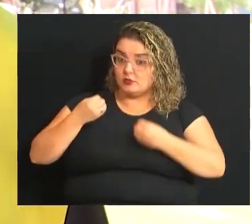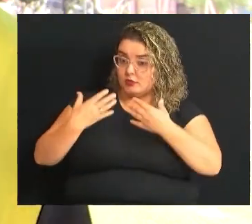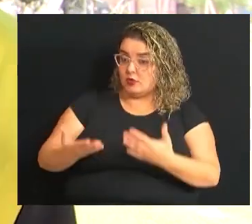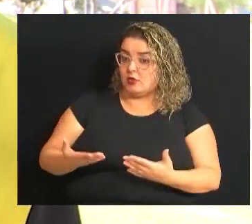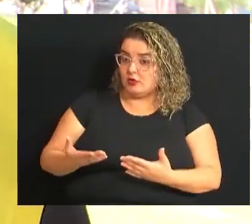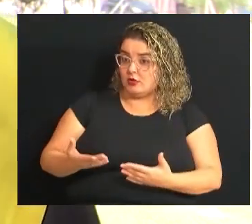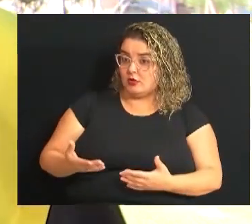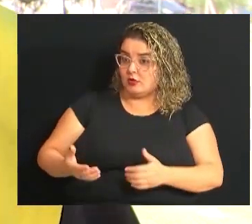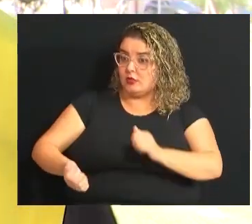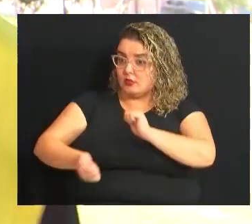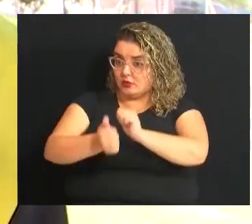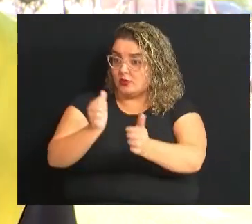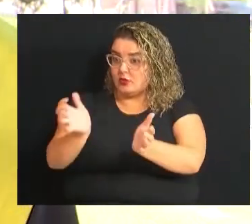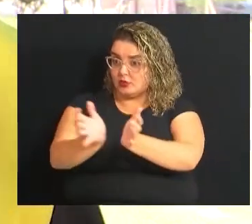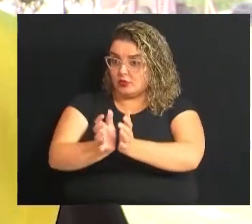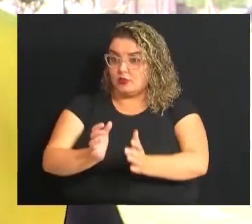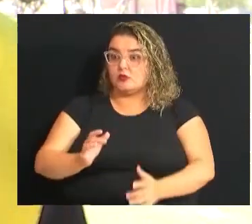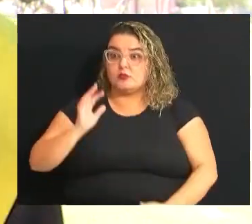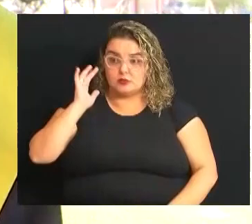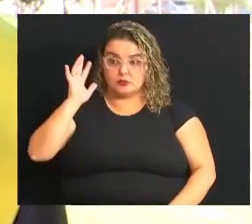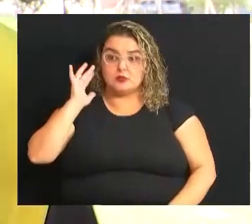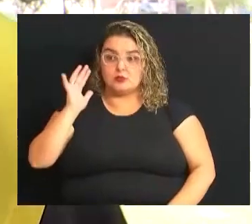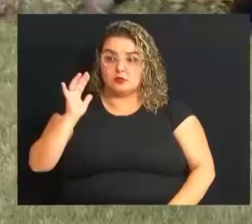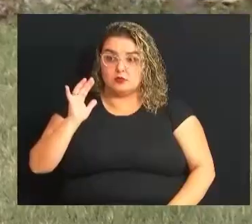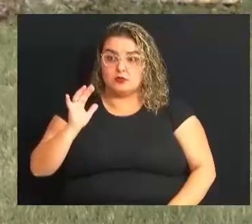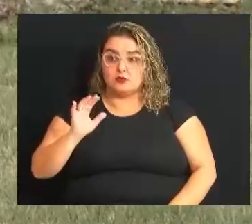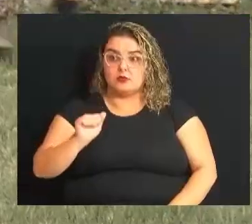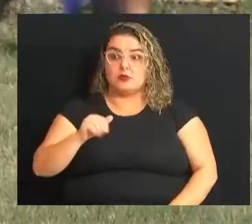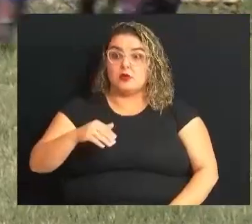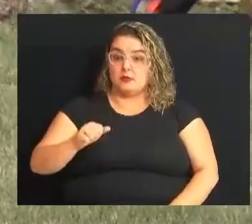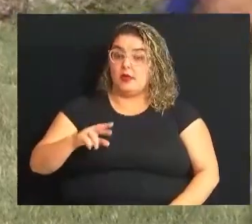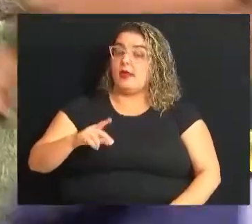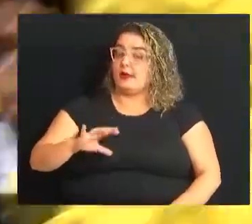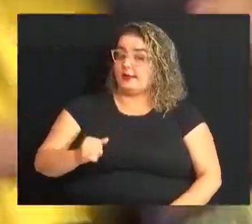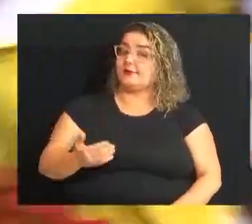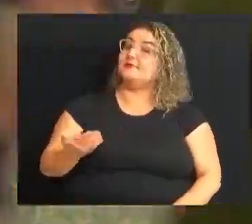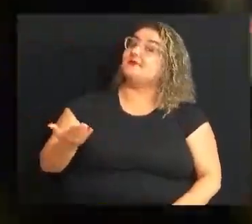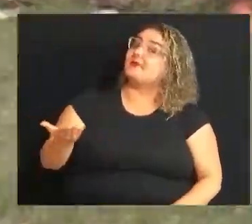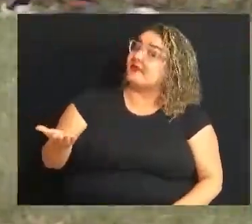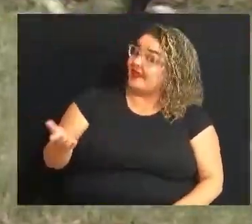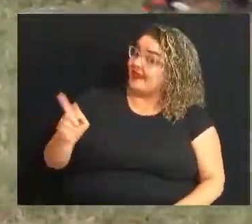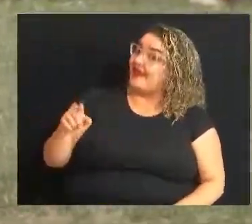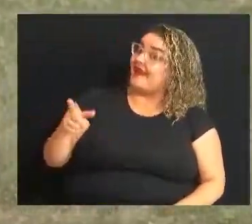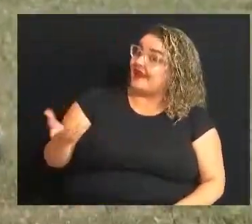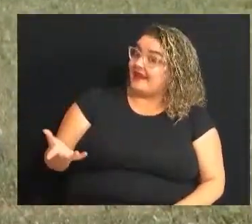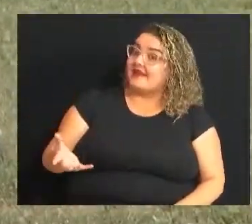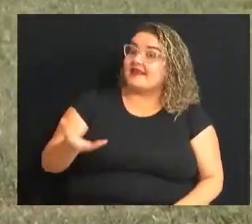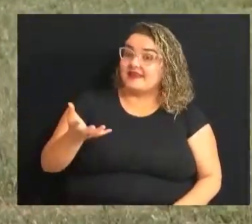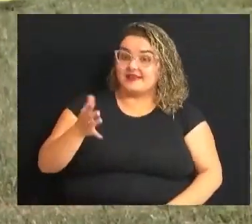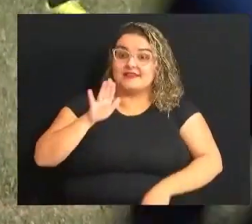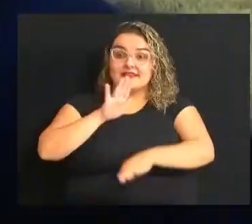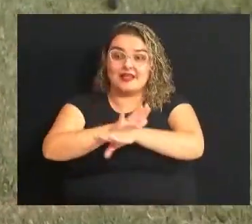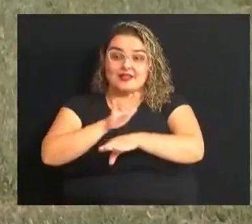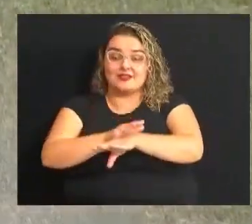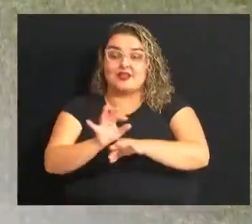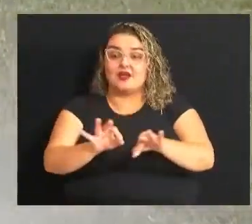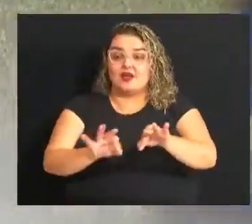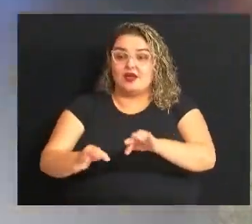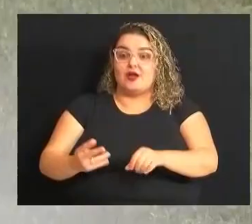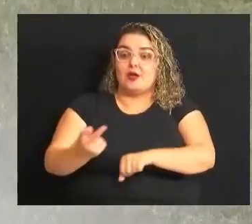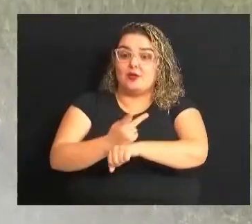em jogar em algum clube? Sonho em no América. É isso aí! Quem quiser colaborar com o projeto é só procurar